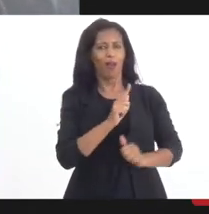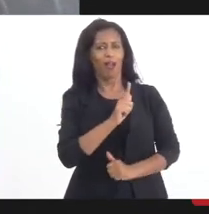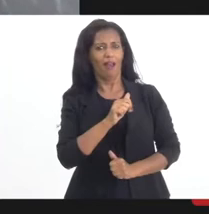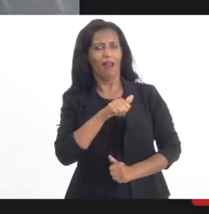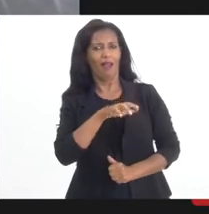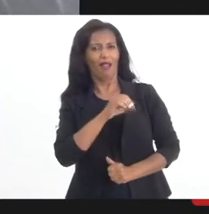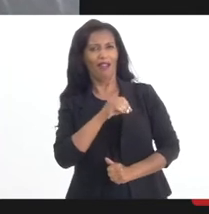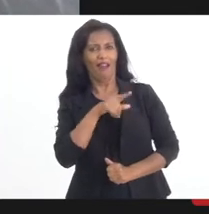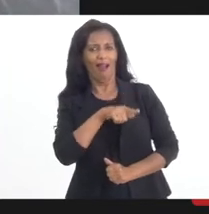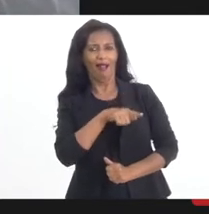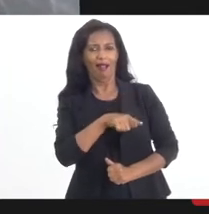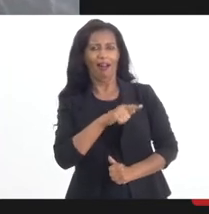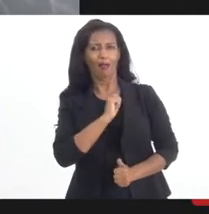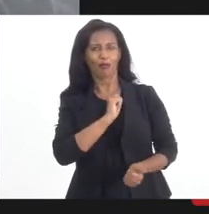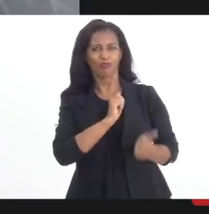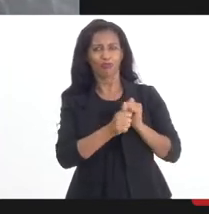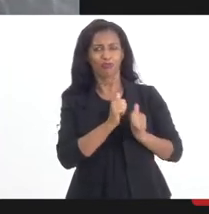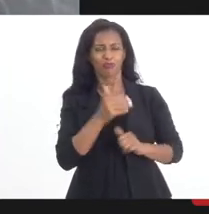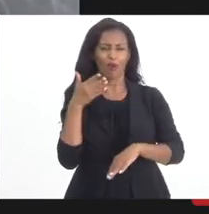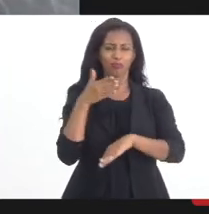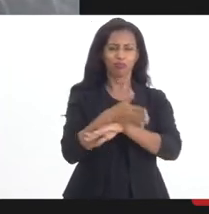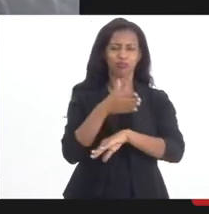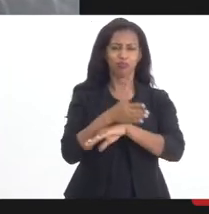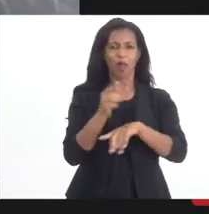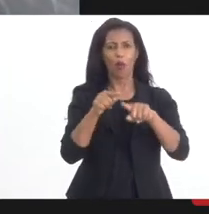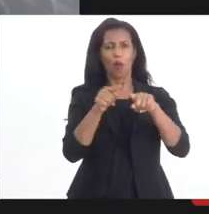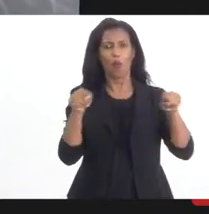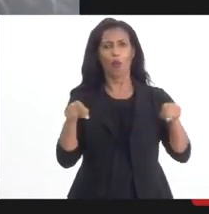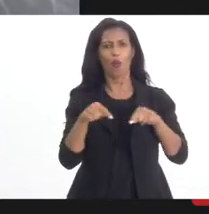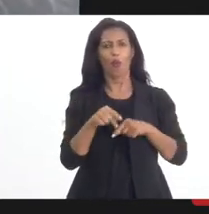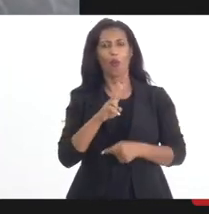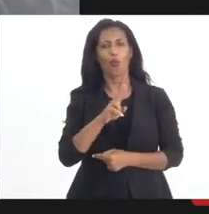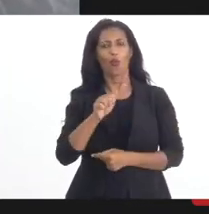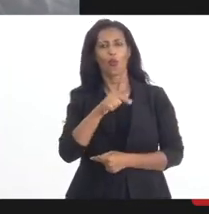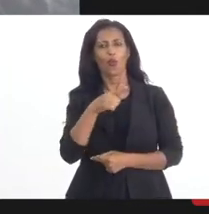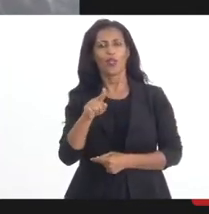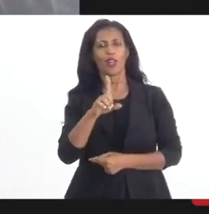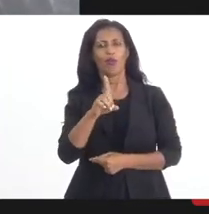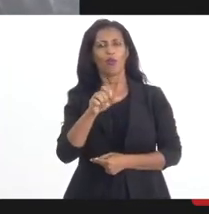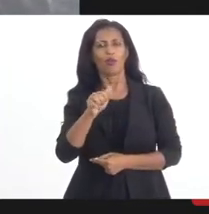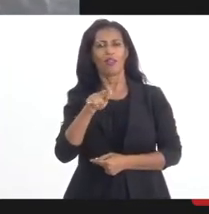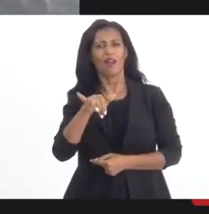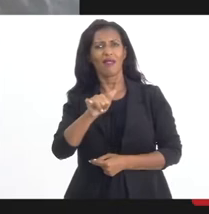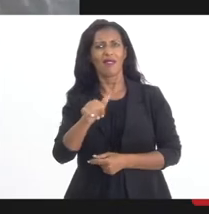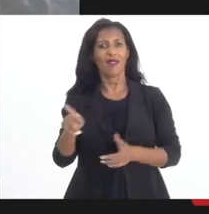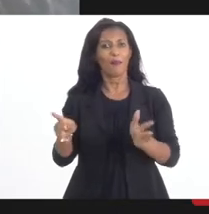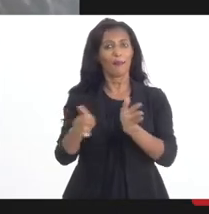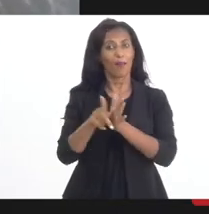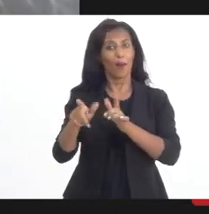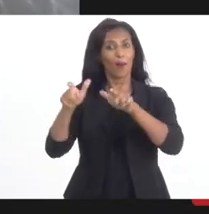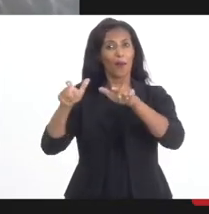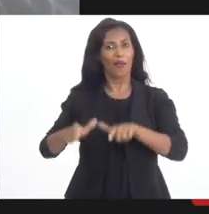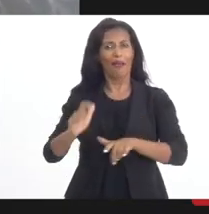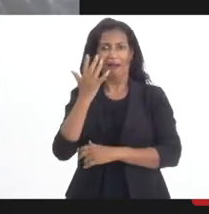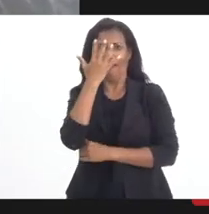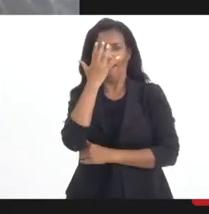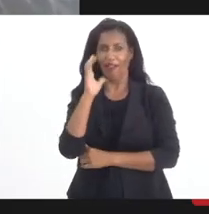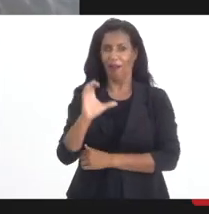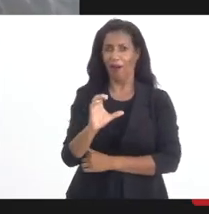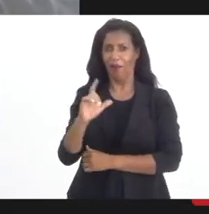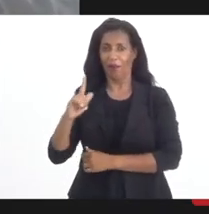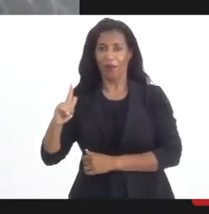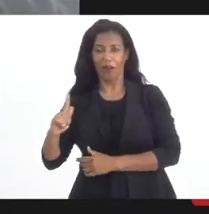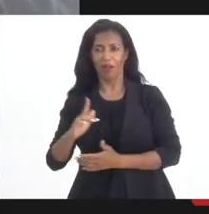Grande Atlético Clube. Frequentei as quadras da União da Ilha de Guaratiba, do Sereno, aqui de Campo Grande, festas de